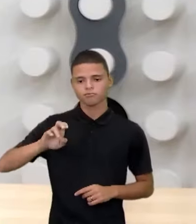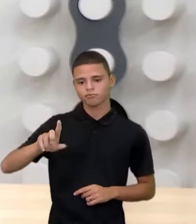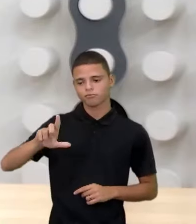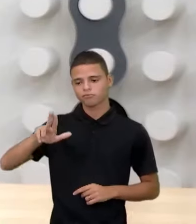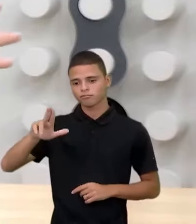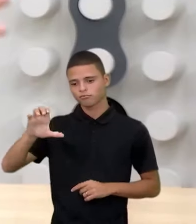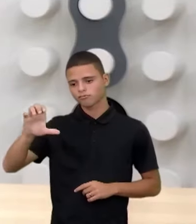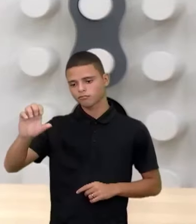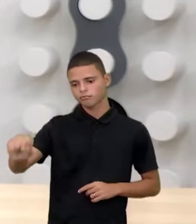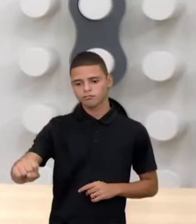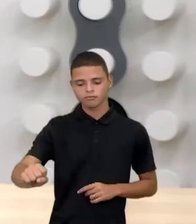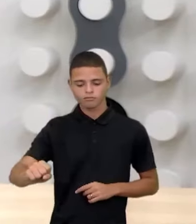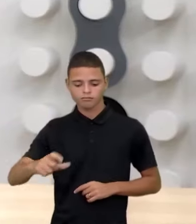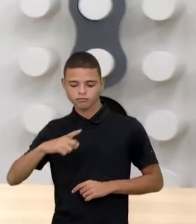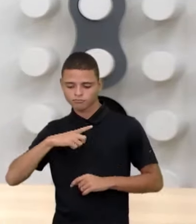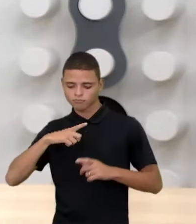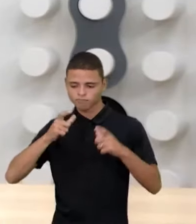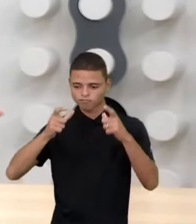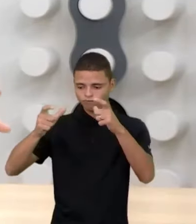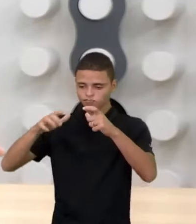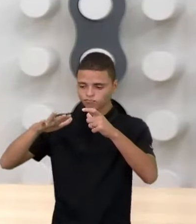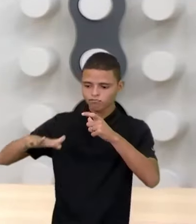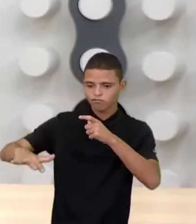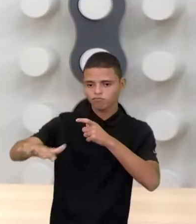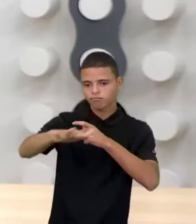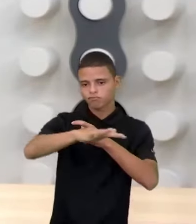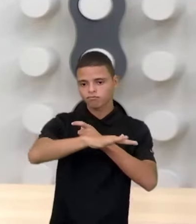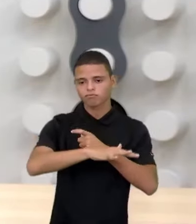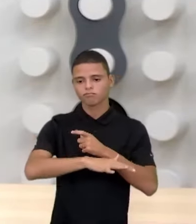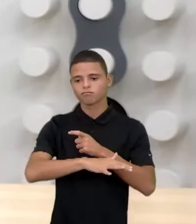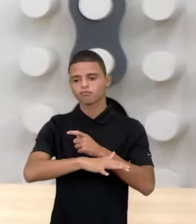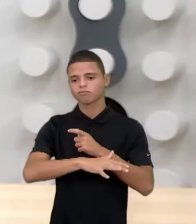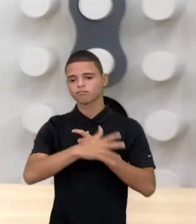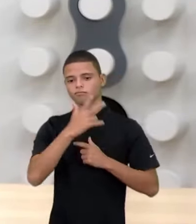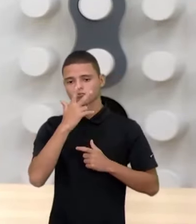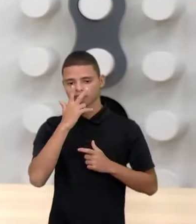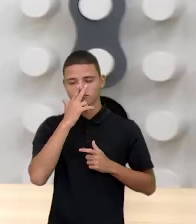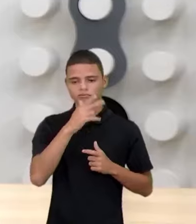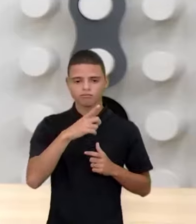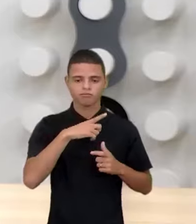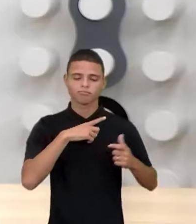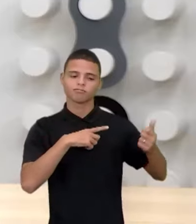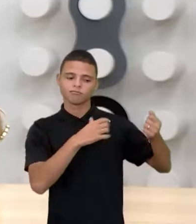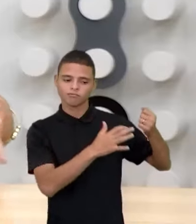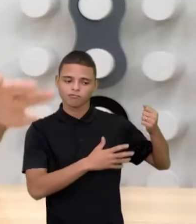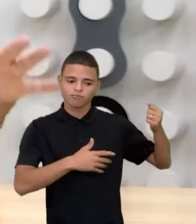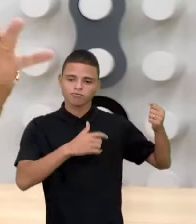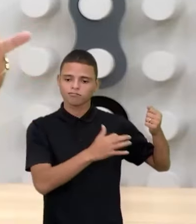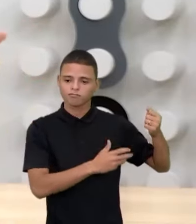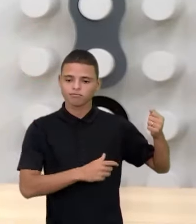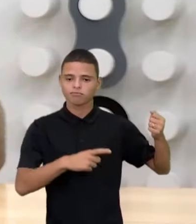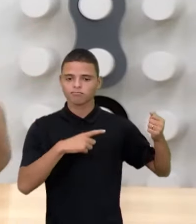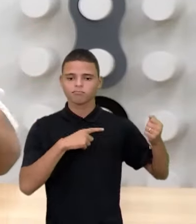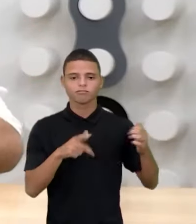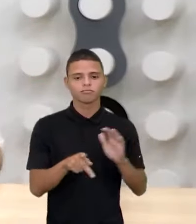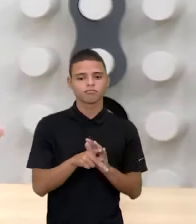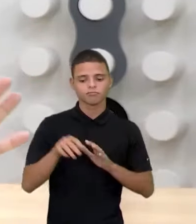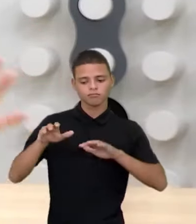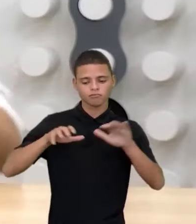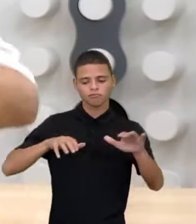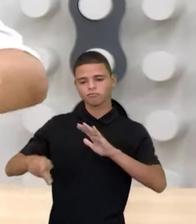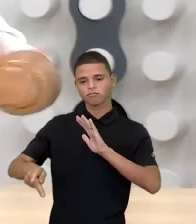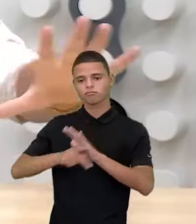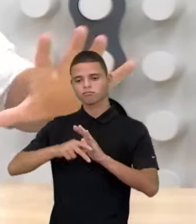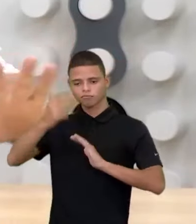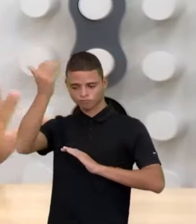uma vontade de explorar o espaço. Aqui parece que dentro do rockabilly você tem uma exploração dos movimentos do seu próprio